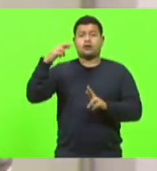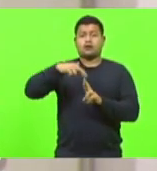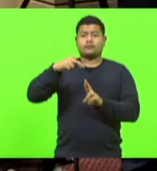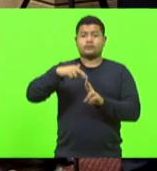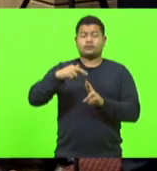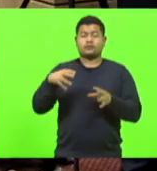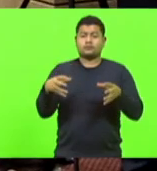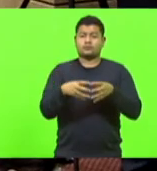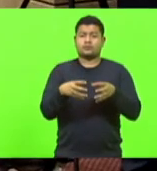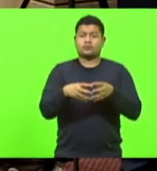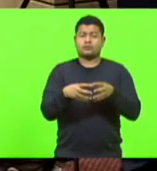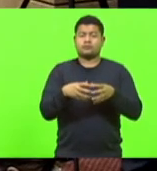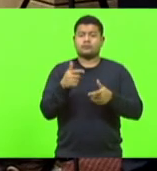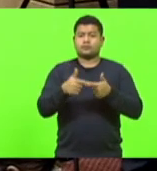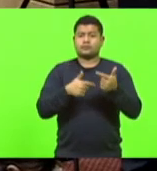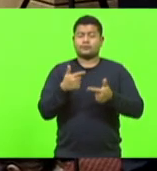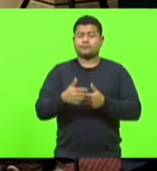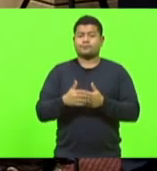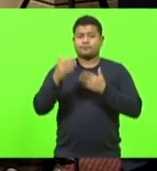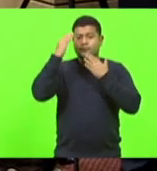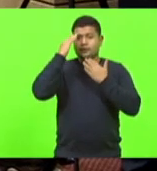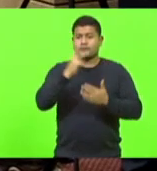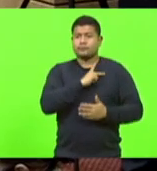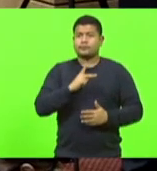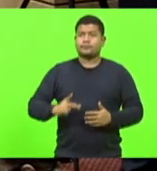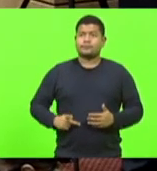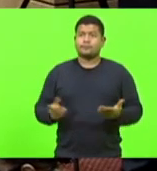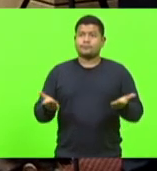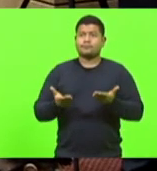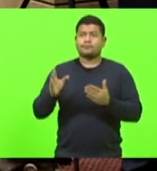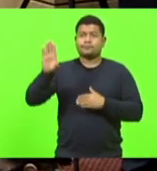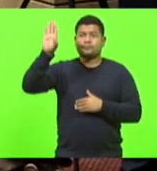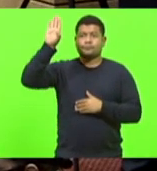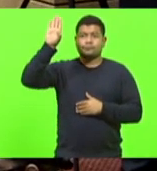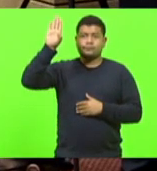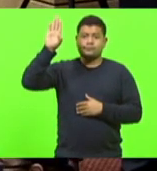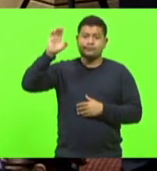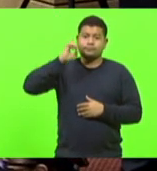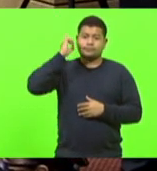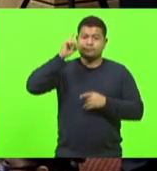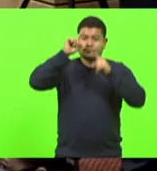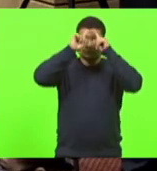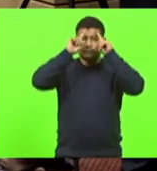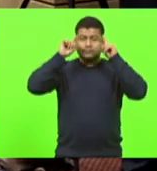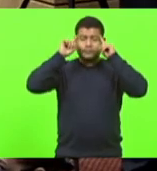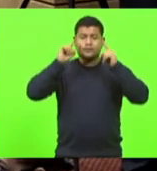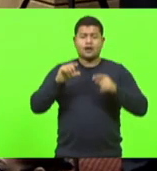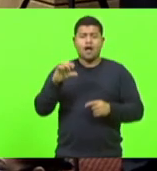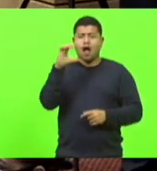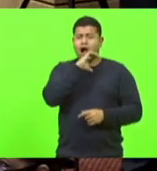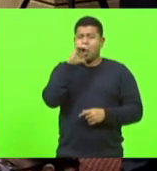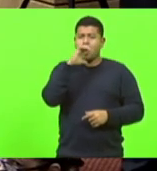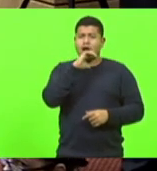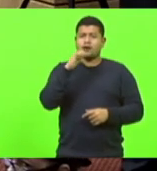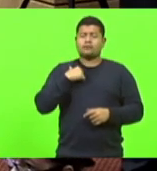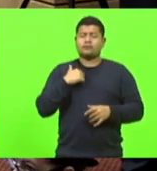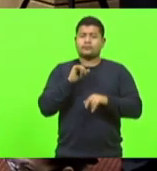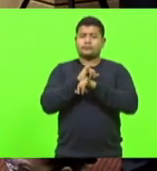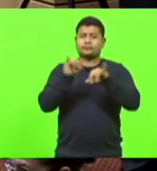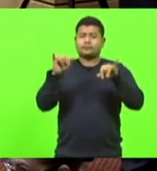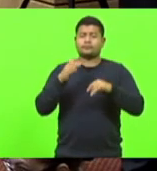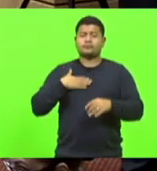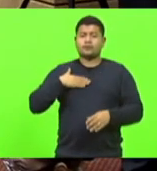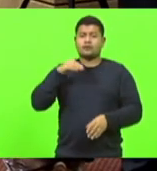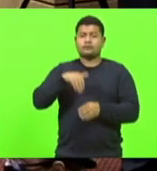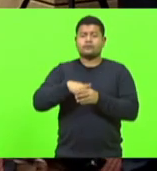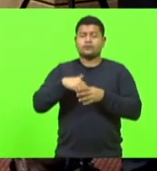obrigado senhor presidente o presidente a palavra o deputado neodi saretta Nossa rapidamente quero manifestar meu